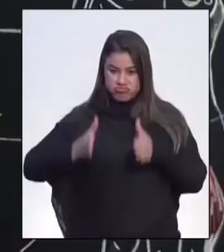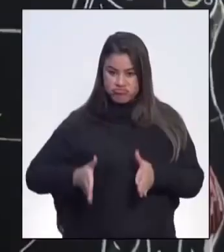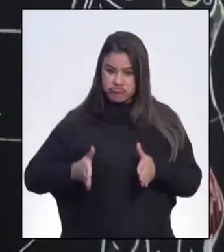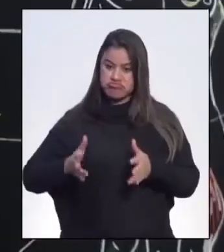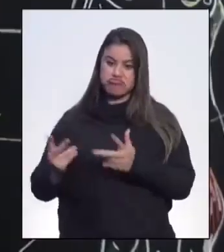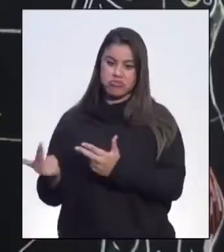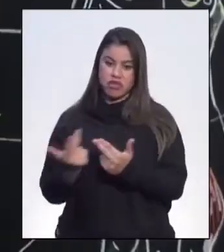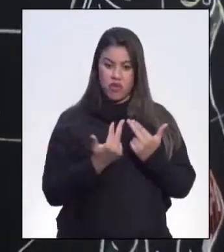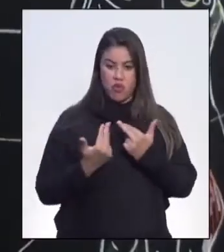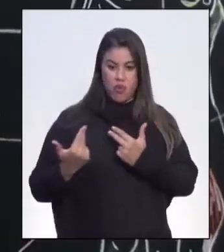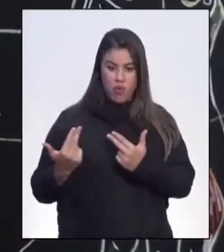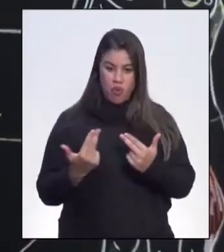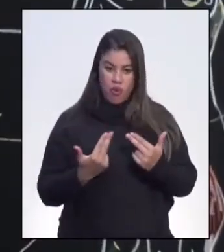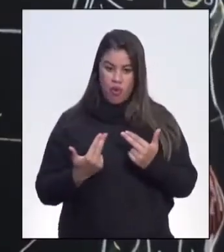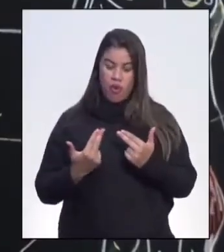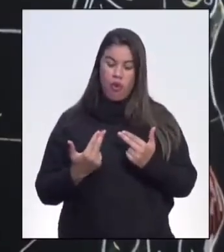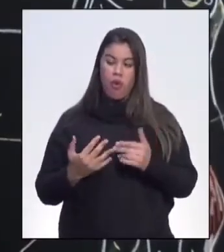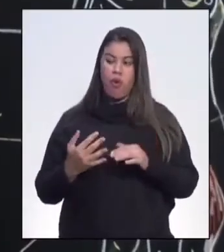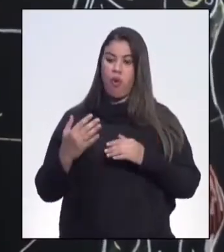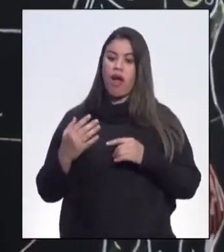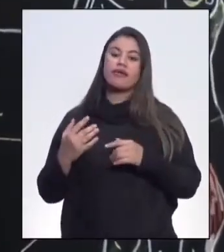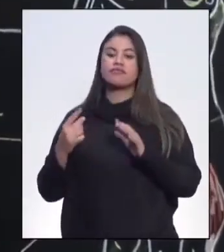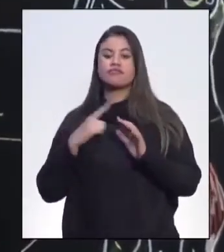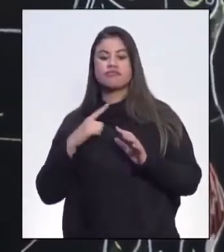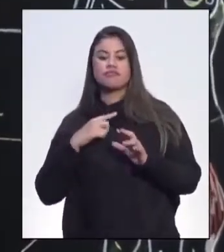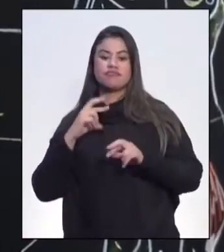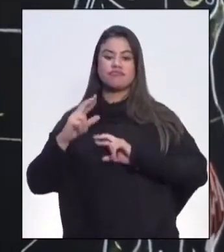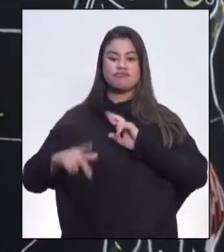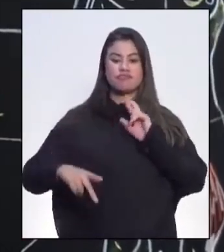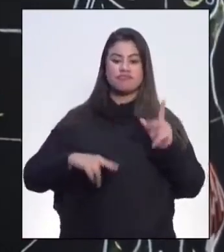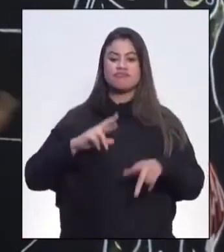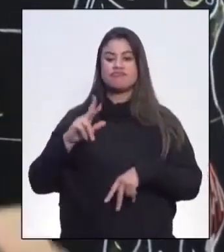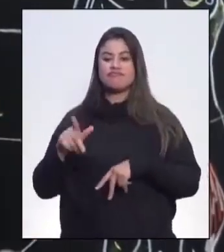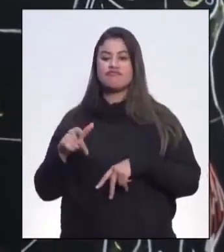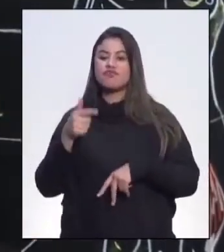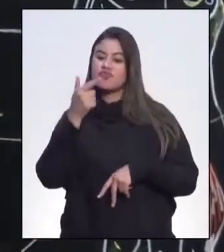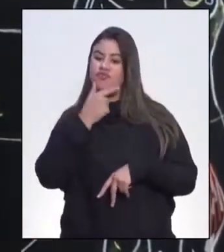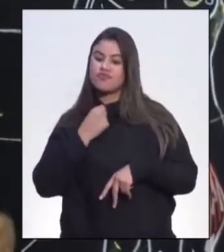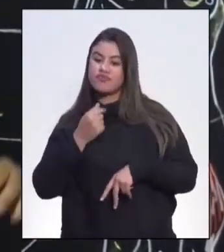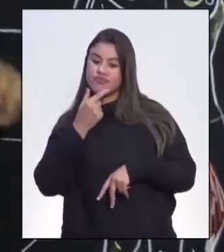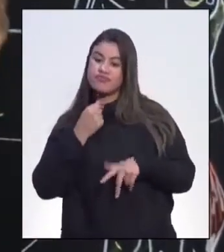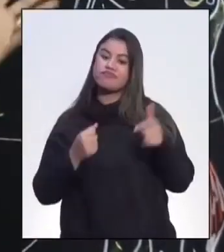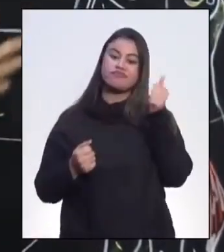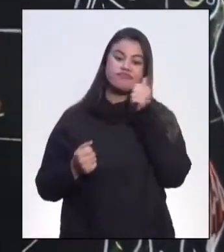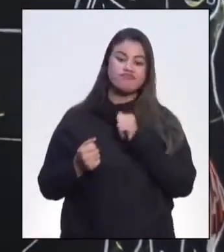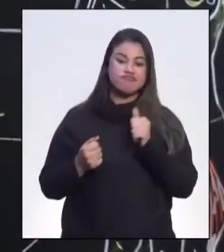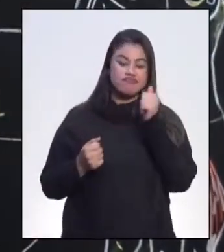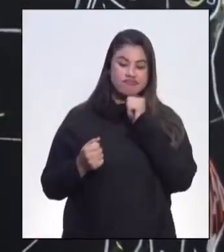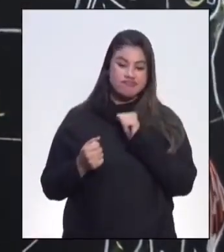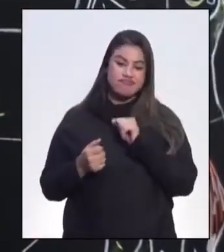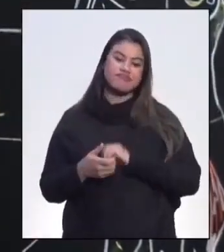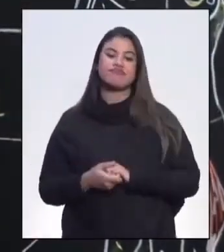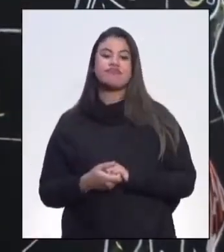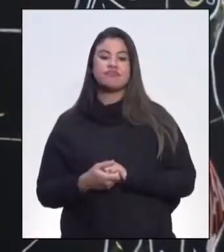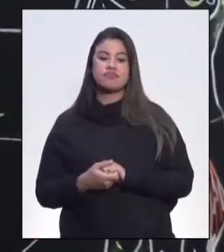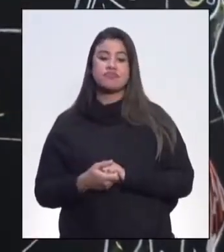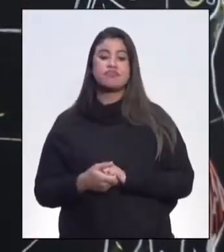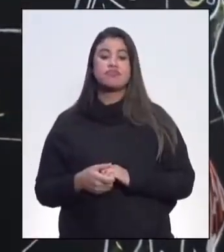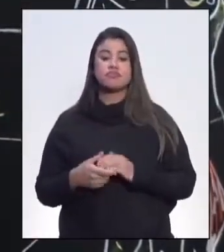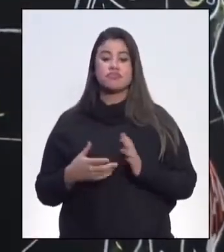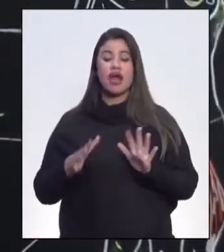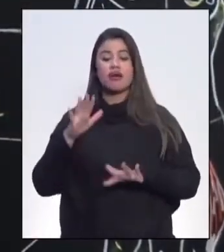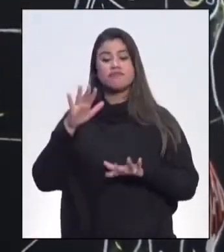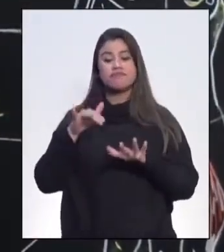corpos iguais, mostrando nítidas diferenças entre o corpo de um menino e o corpo de uma menina. Algumas meninas passam por uma leve mudança